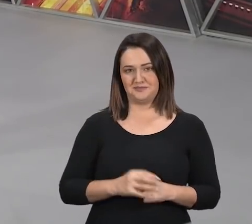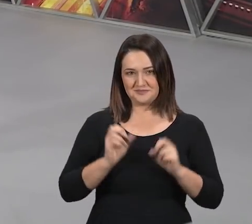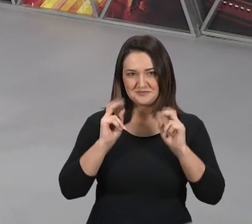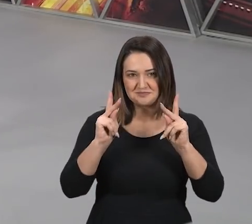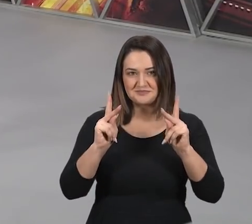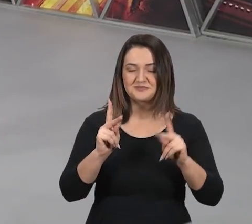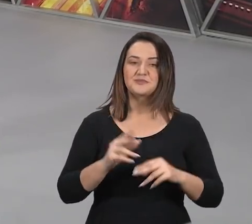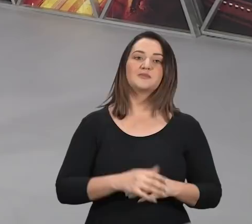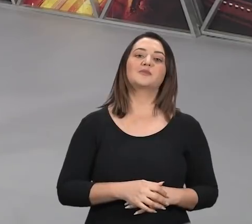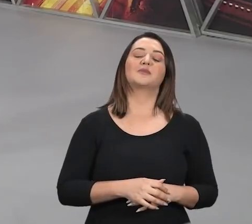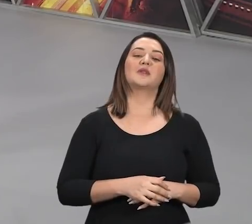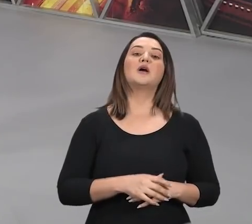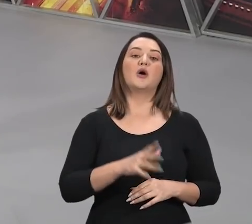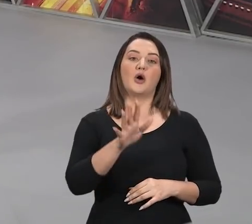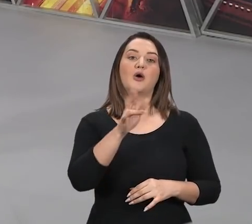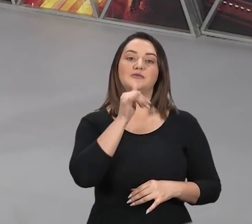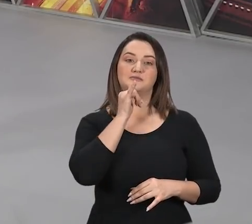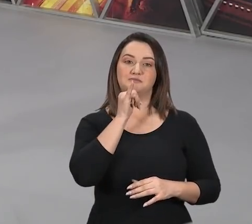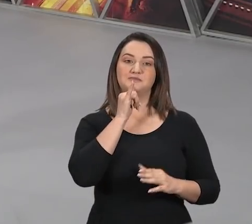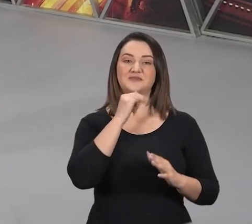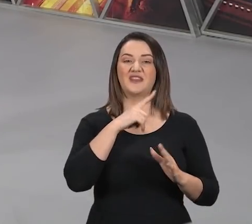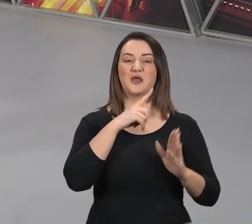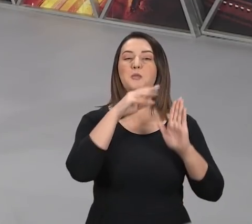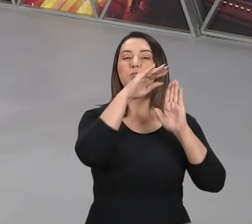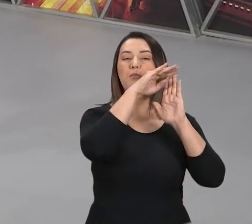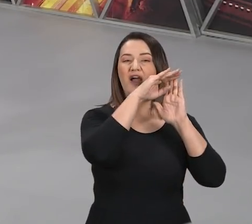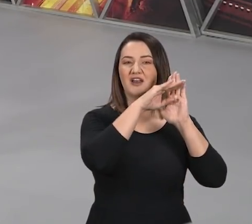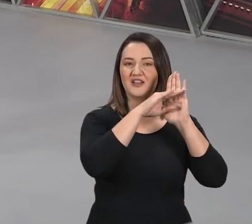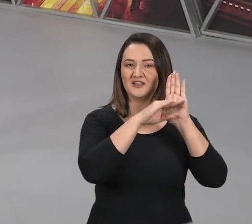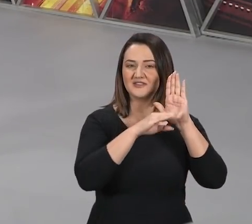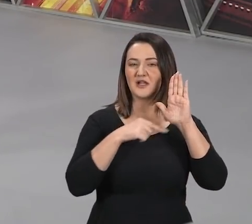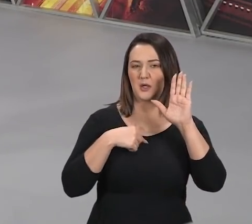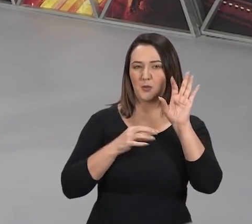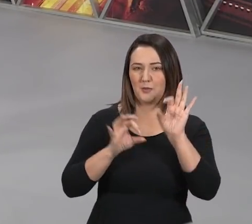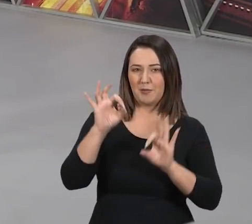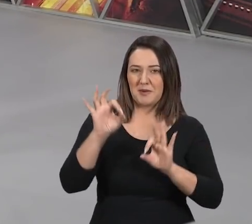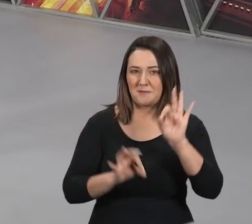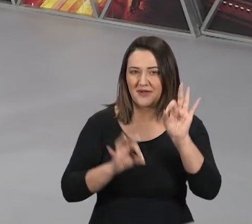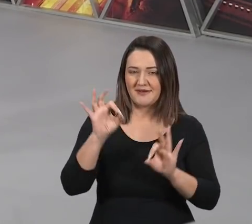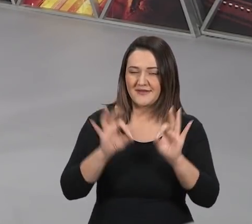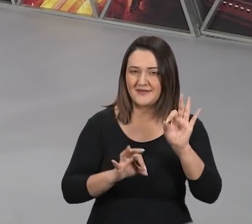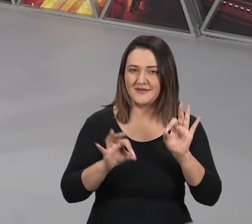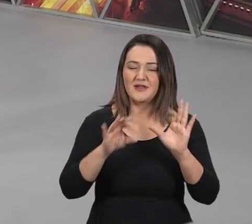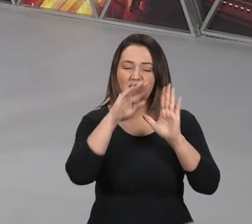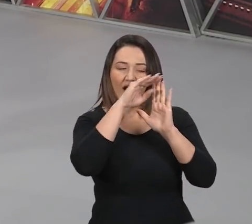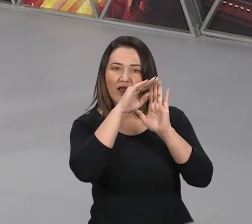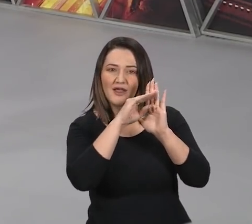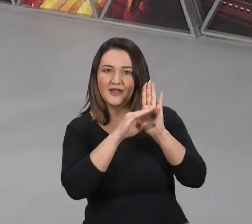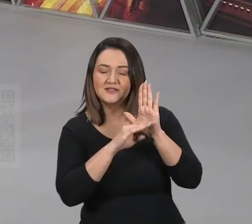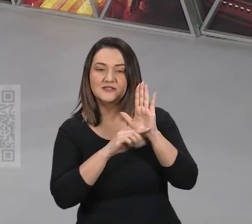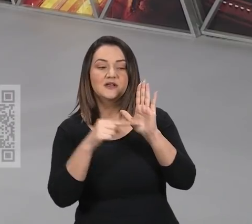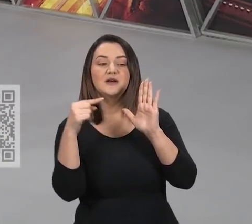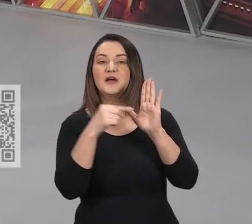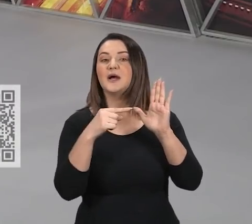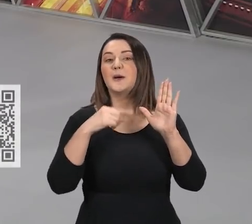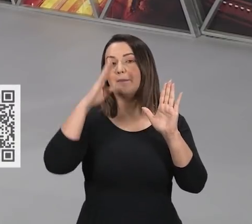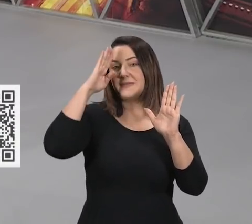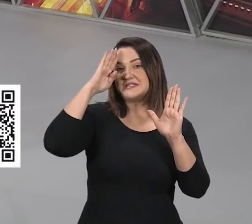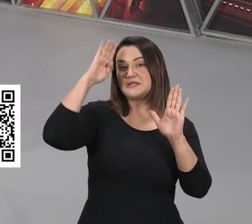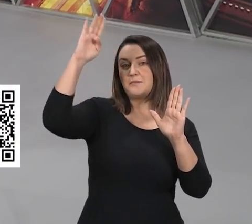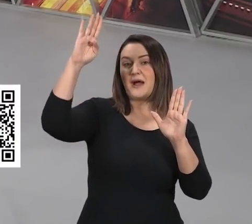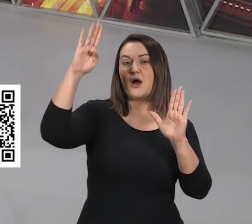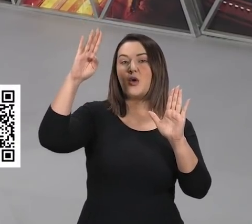vai ajudar a entender esse daqui. Ok? Vamos agora, então, a uma lista. Eu preparei aqui uma